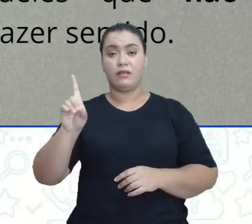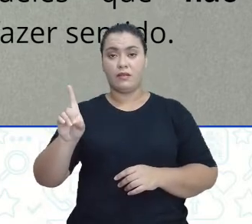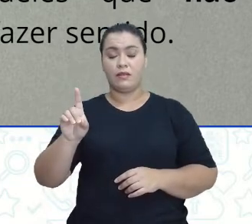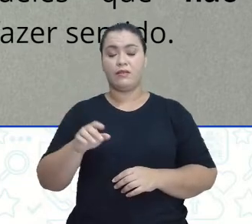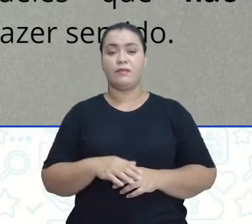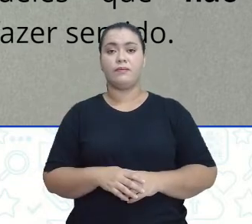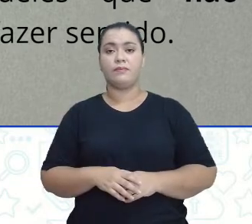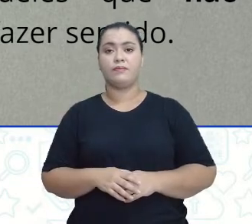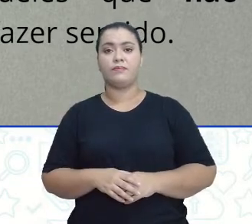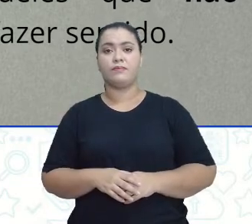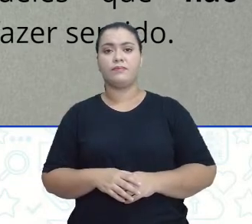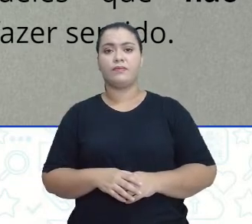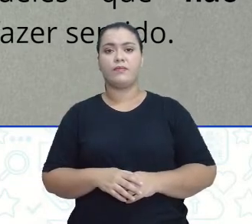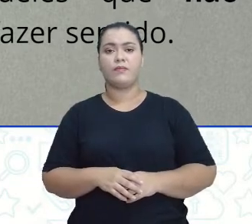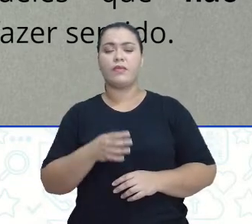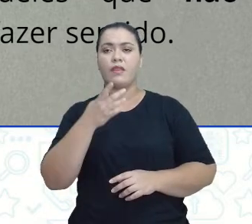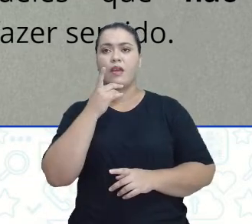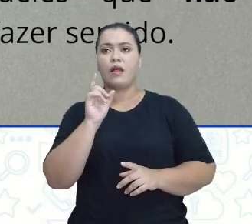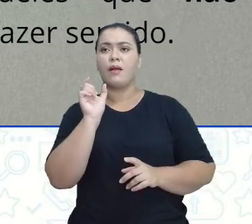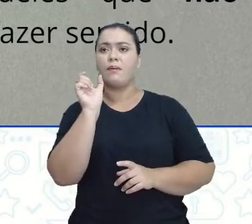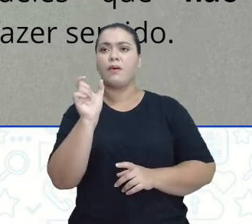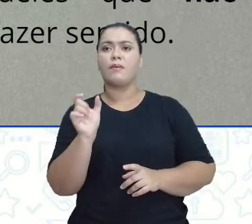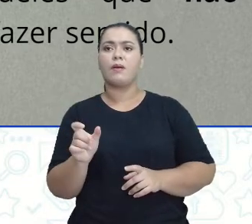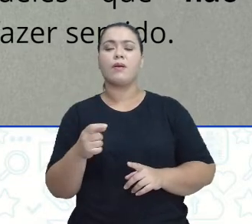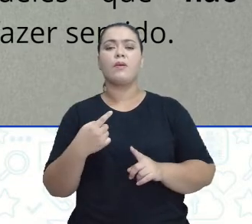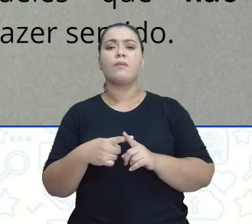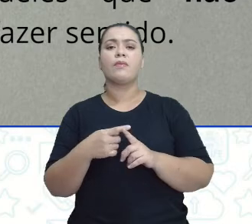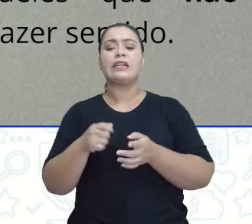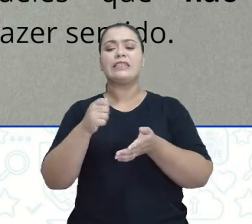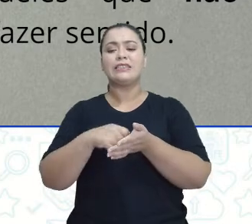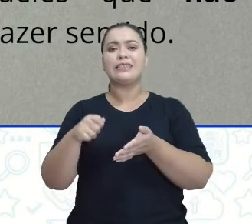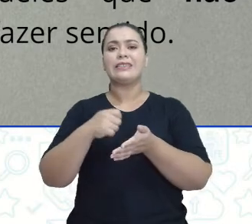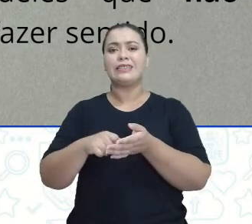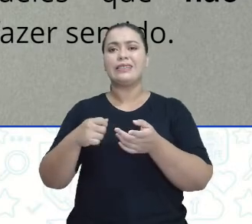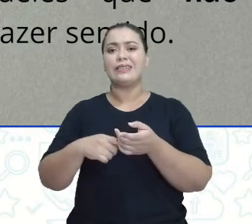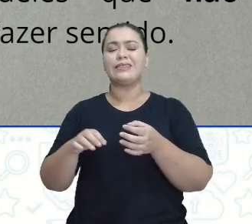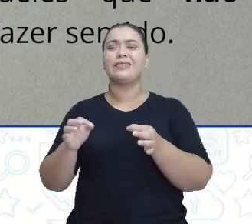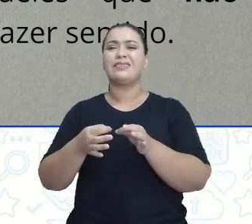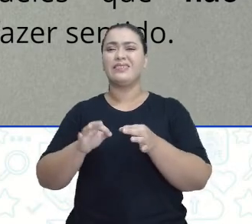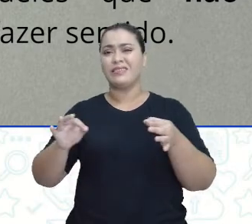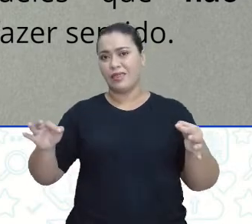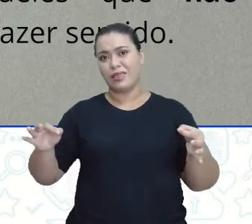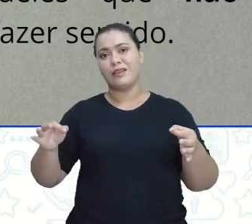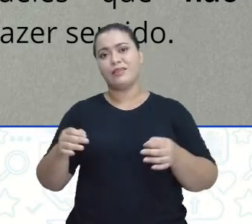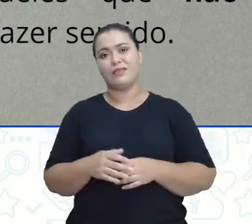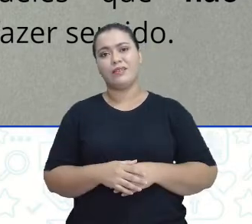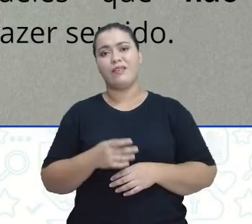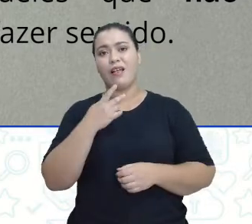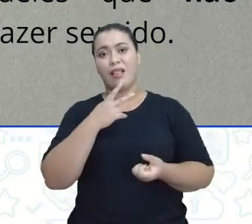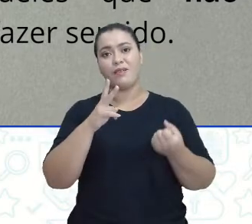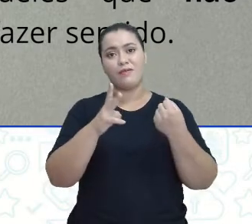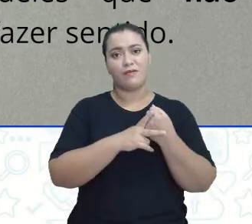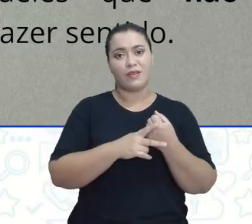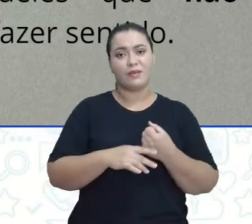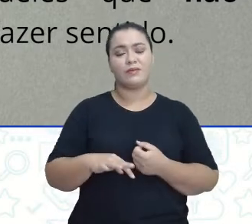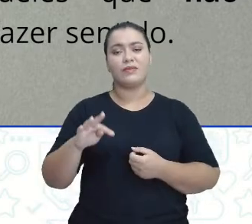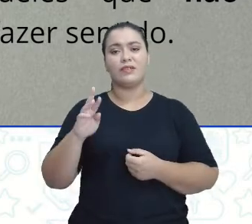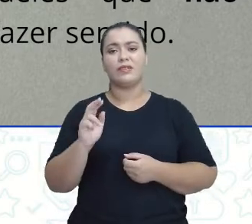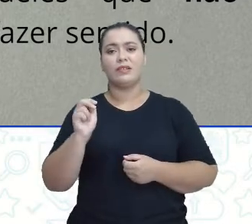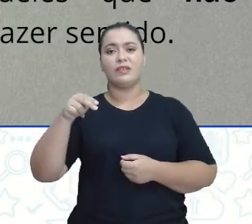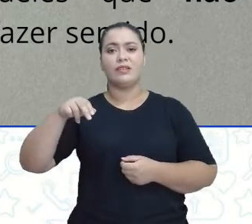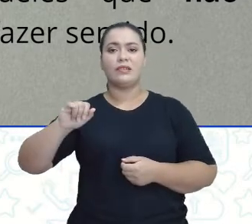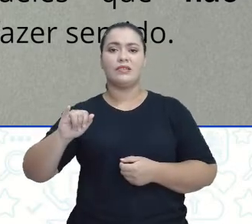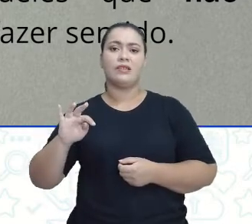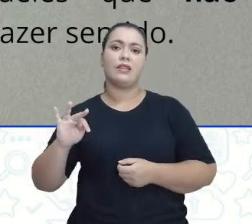aí vocês não se assustem com as siglas, mas é porque às vezes escrever tudo isso é grande. Você dizer verbo transitivo direto, verbo